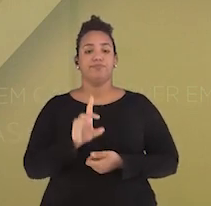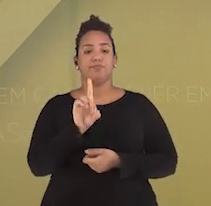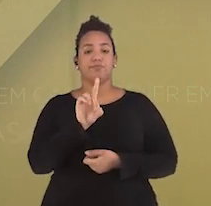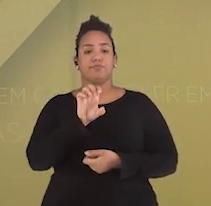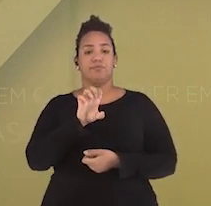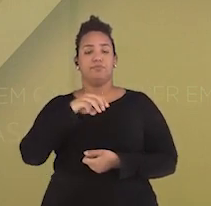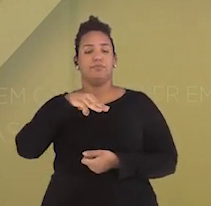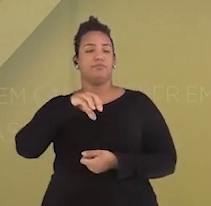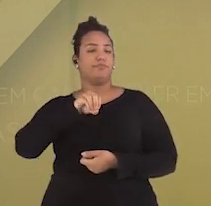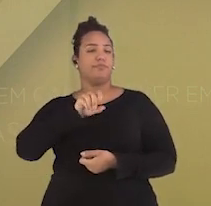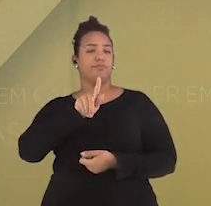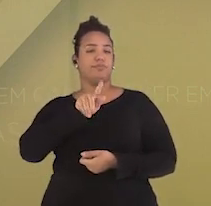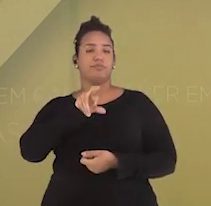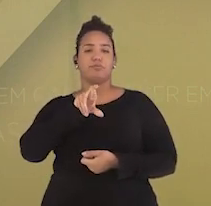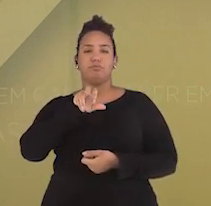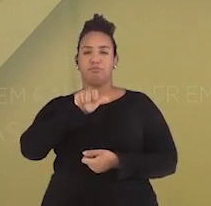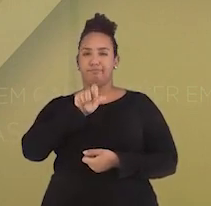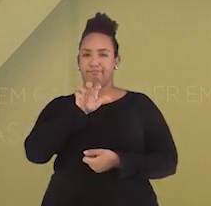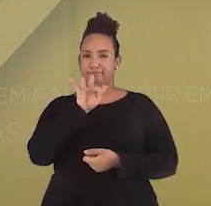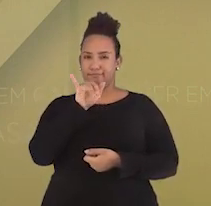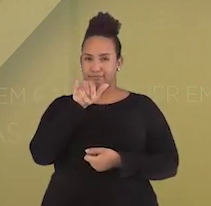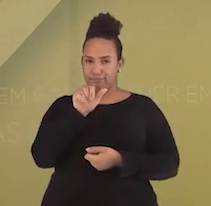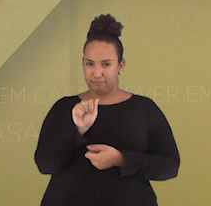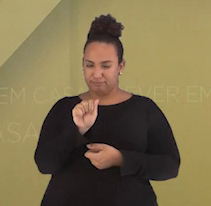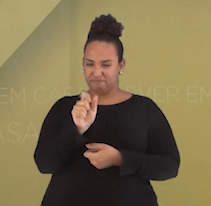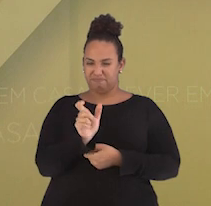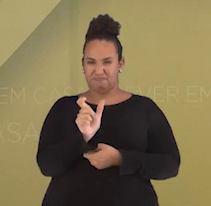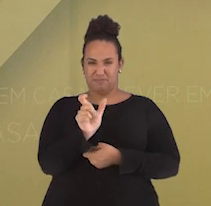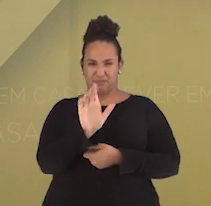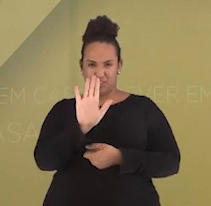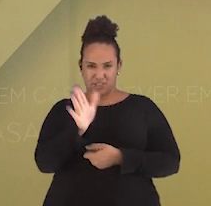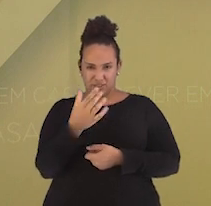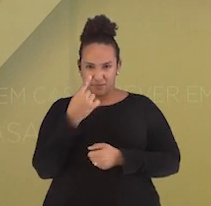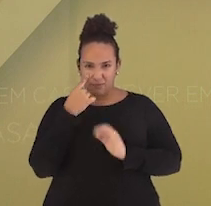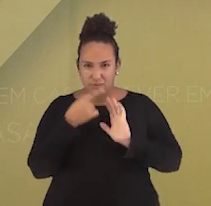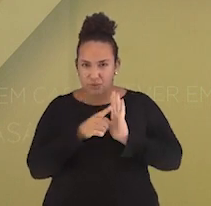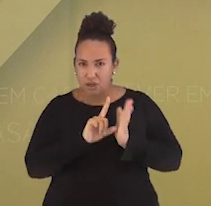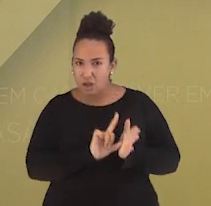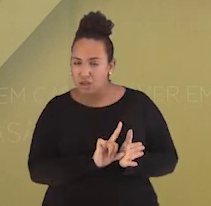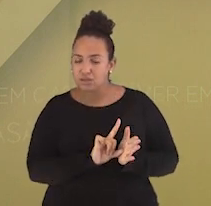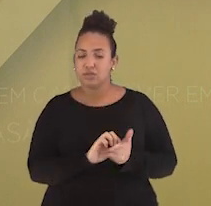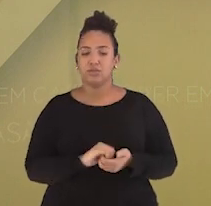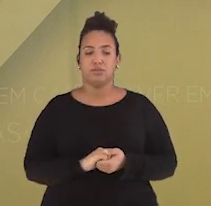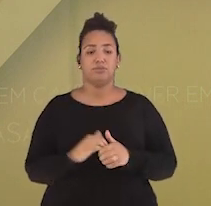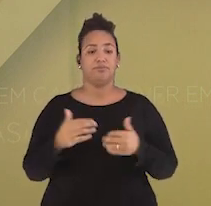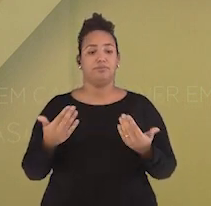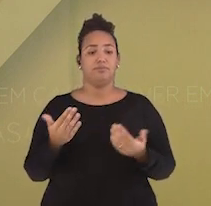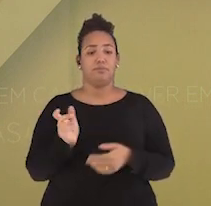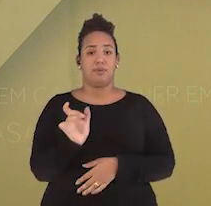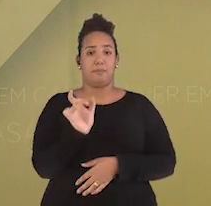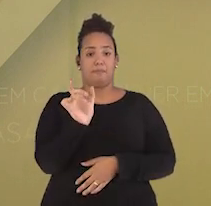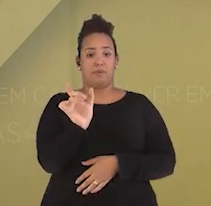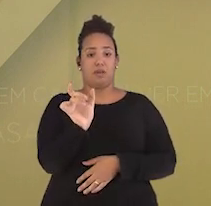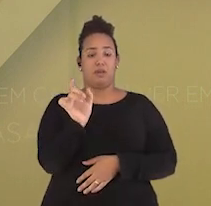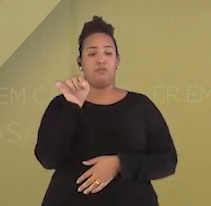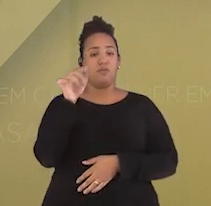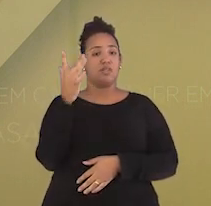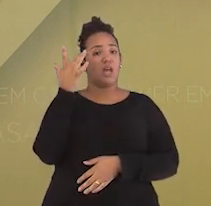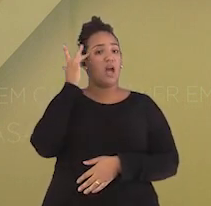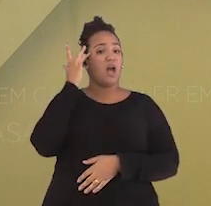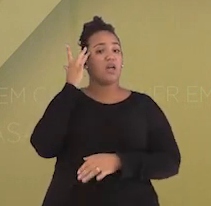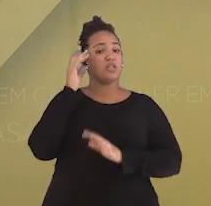Demografia. Você já ouviu essa palavra? Pela escrita, você consegue supor o que